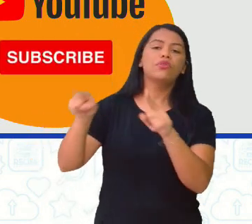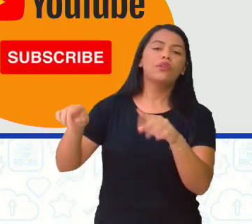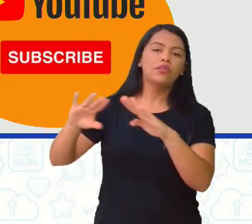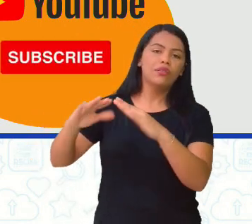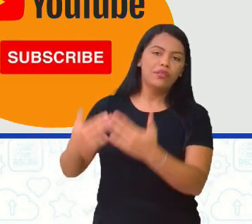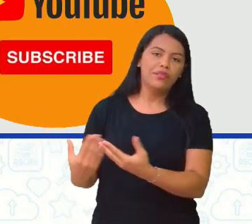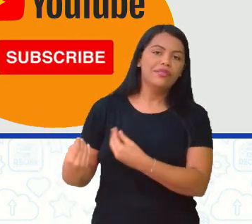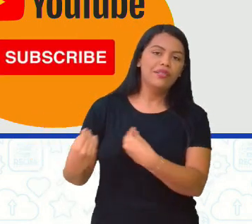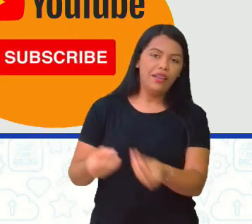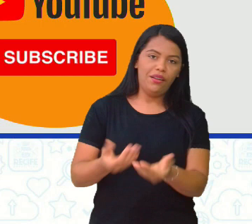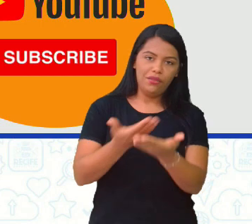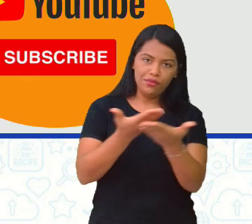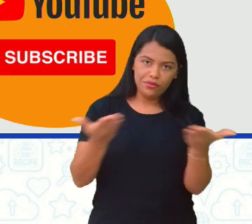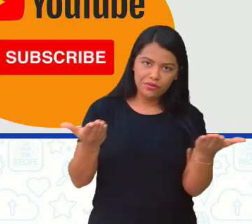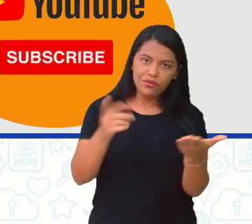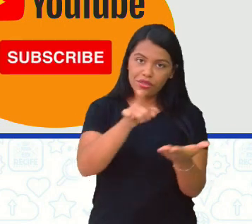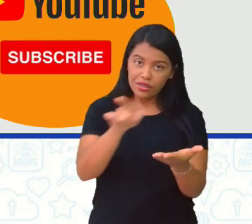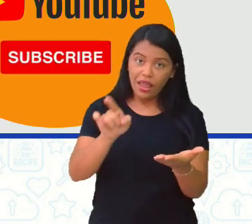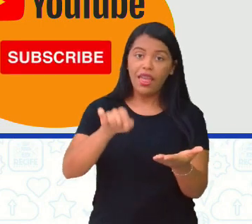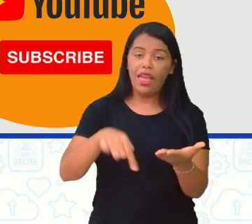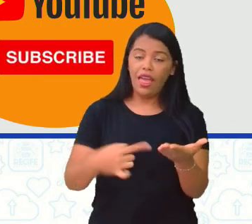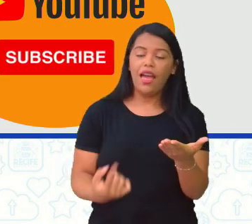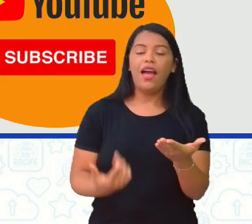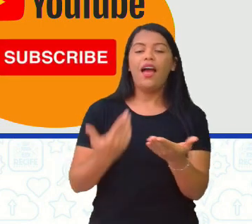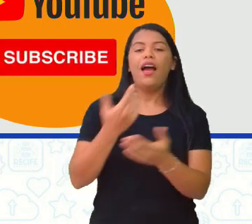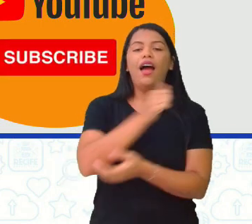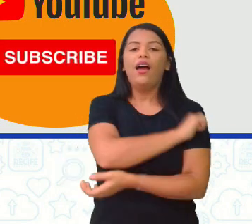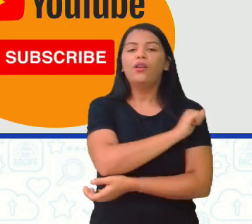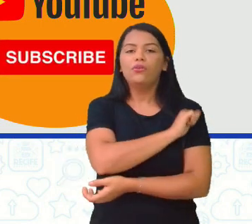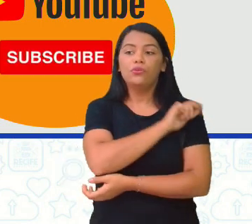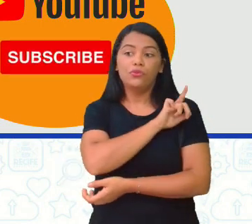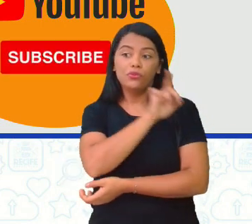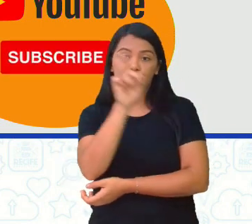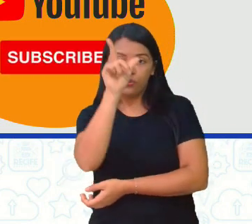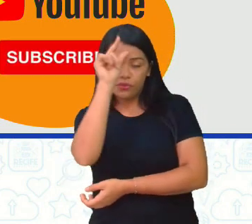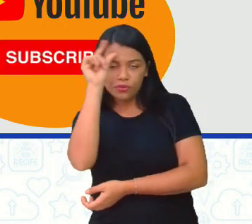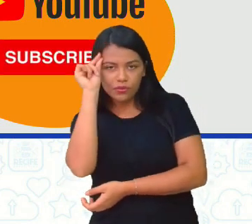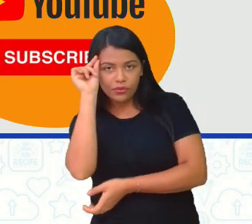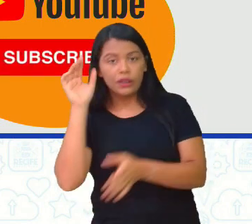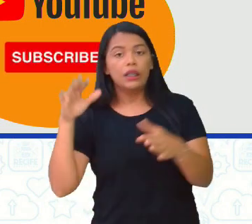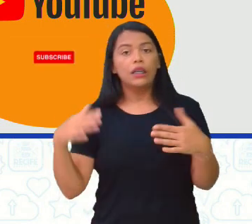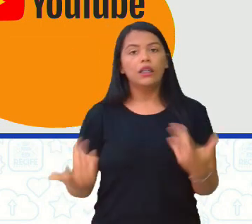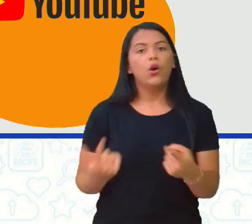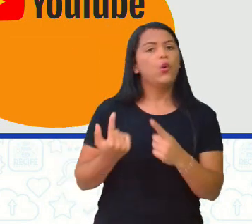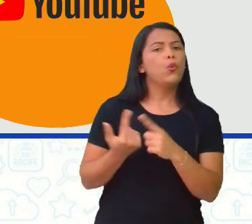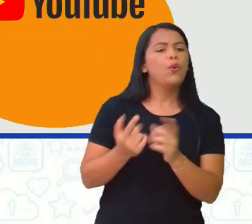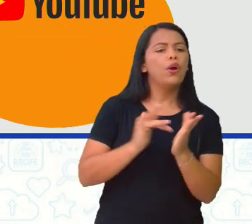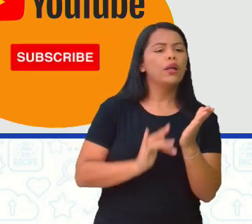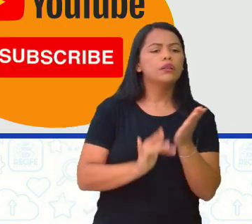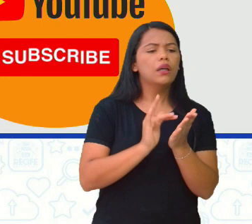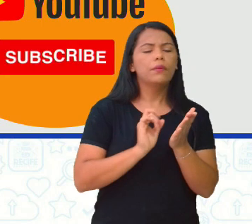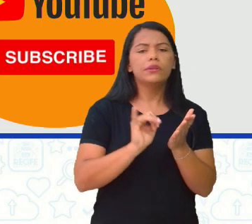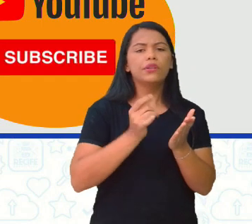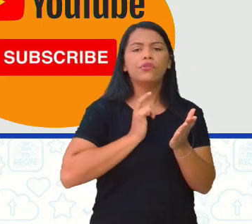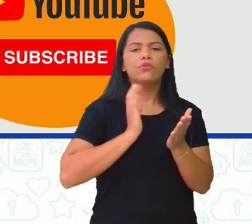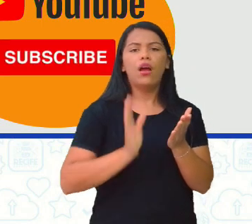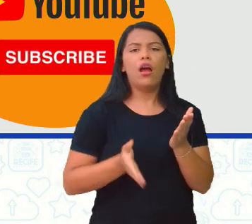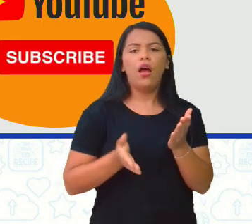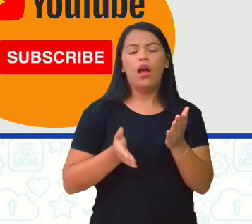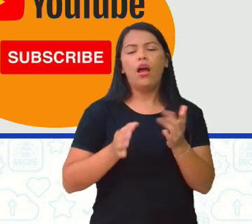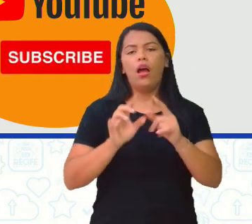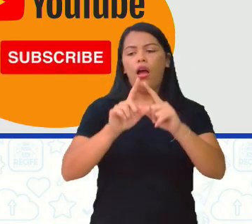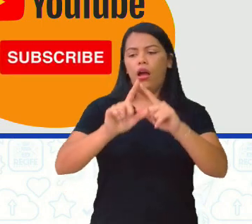Recife. Por que é importante o tablet? Se eu já estou assistindo na televisão, professora. Ora,